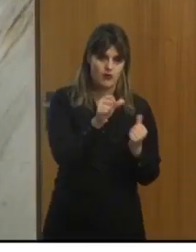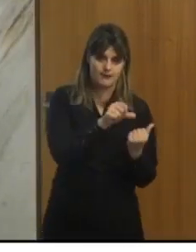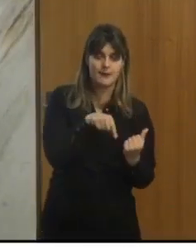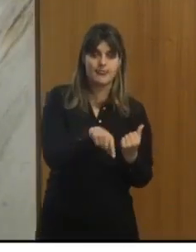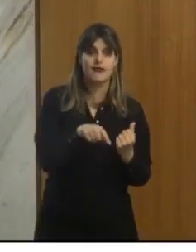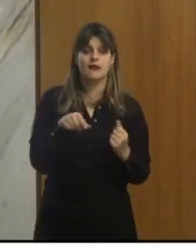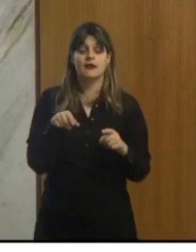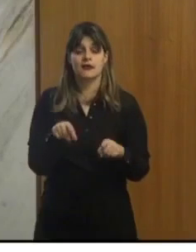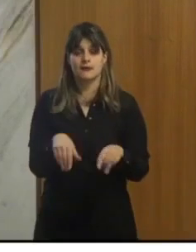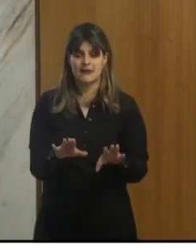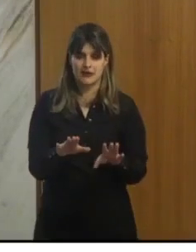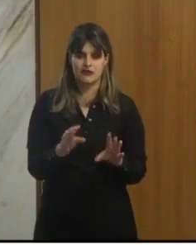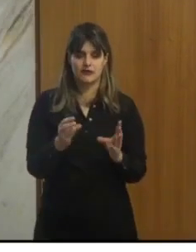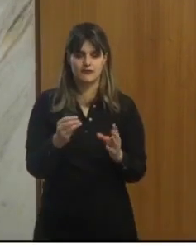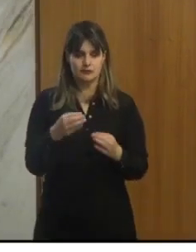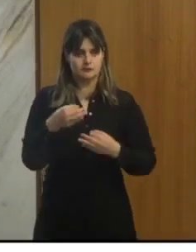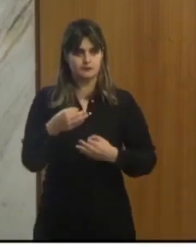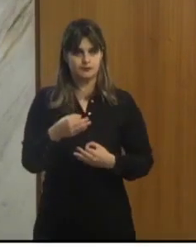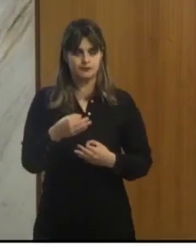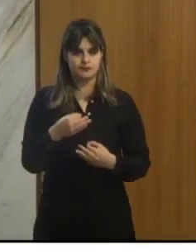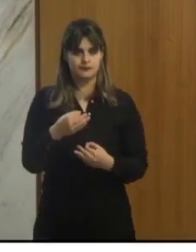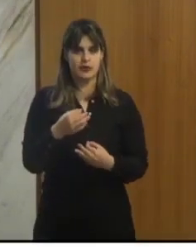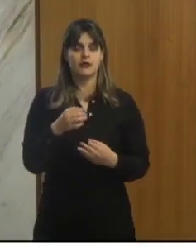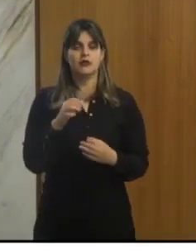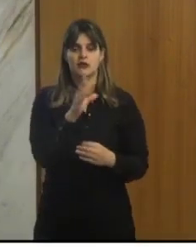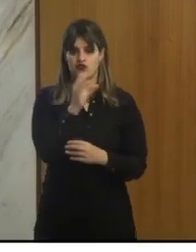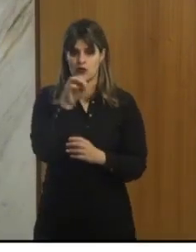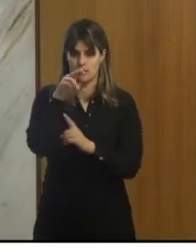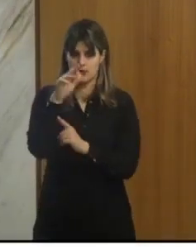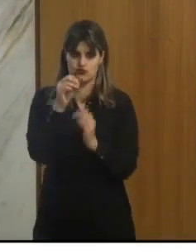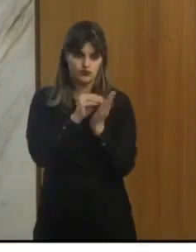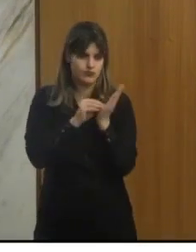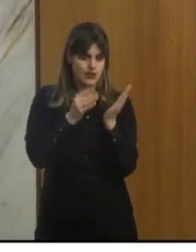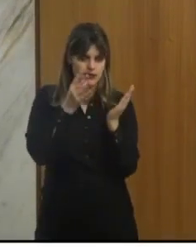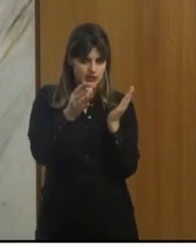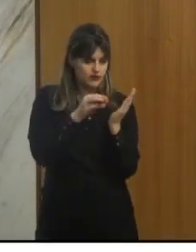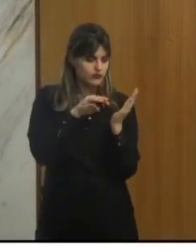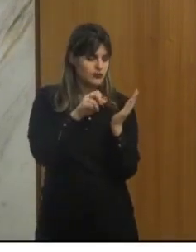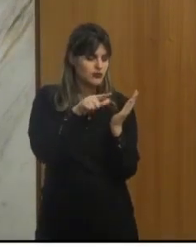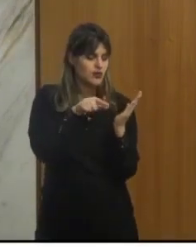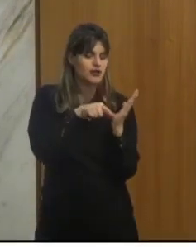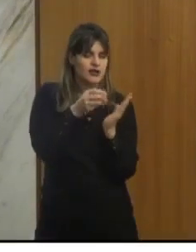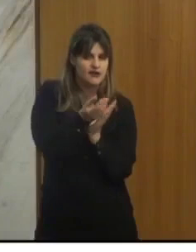mas é uma expressão rígida, e João Maruz cita Nogueira Gonçalves no inventário de Virgílio Correia, em que ele diz